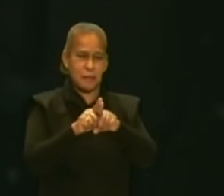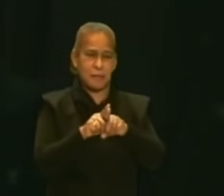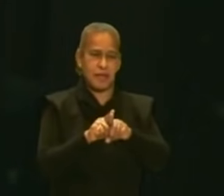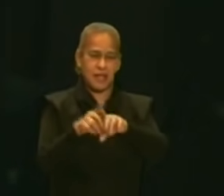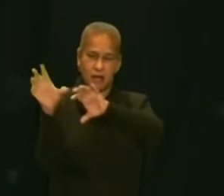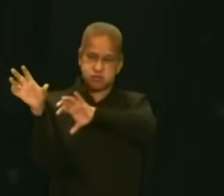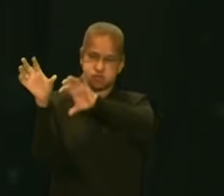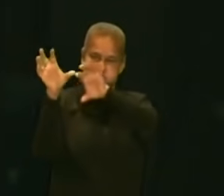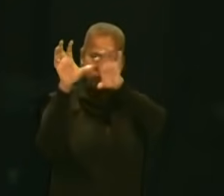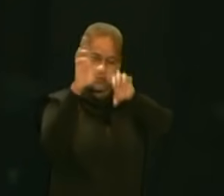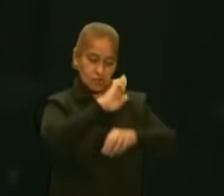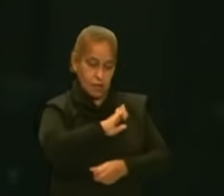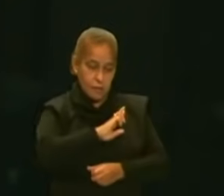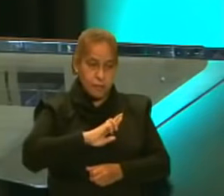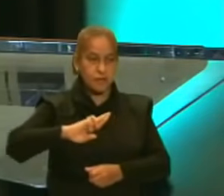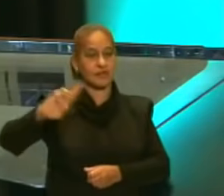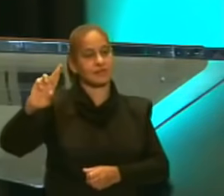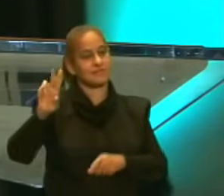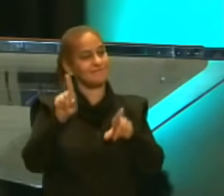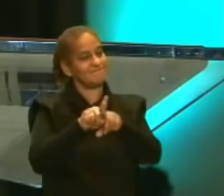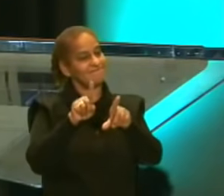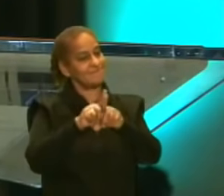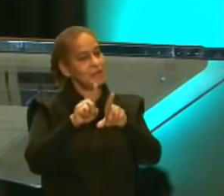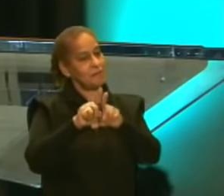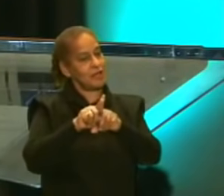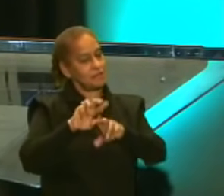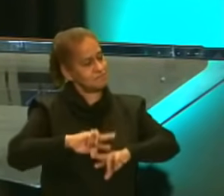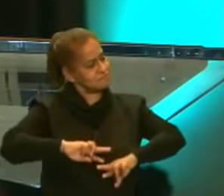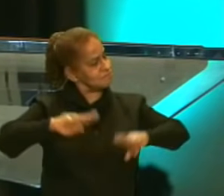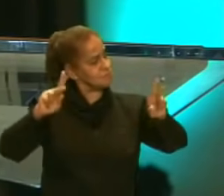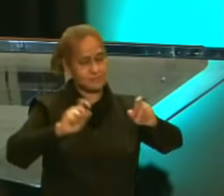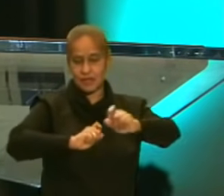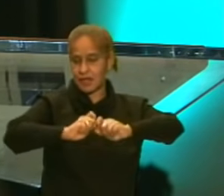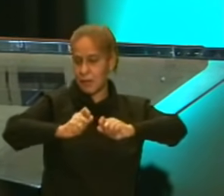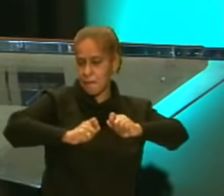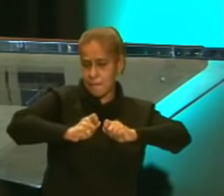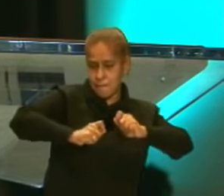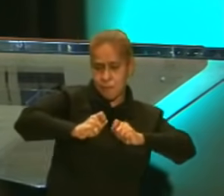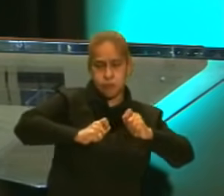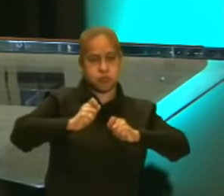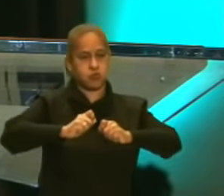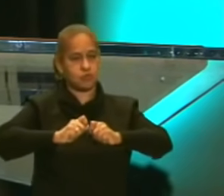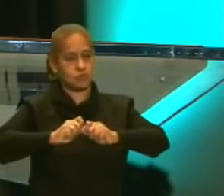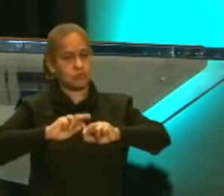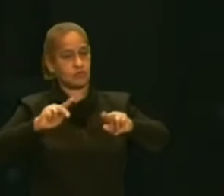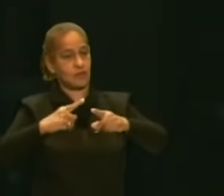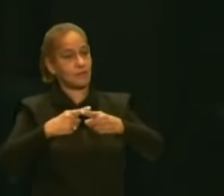humana também vai ser controlada. Essa é uma coisa interessante.